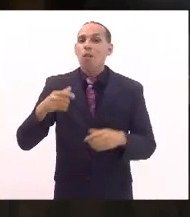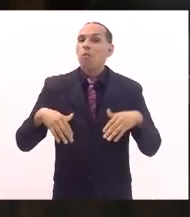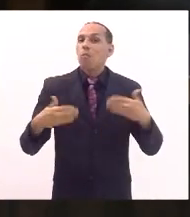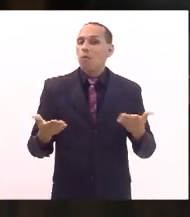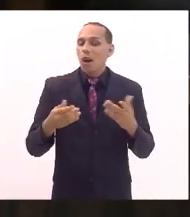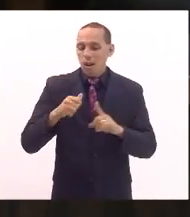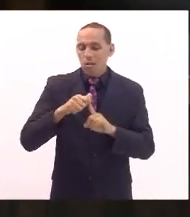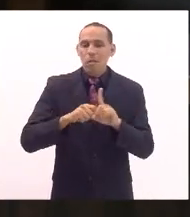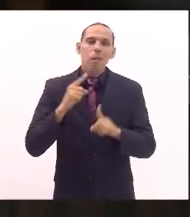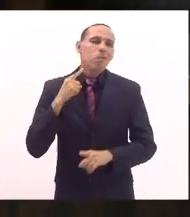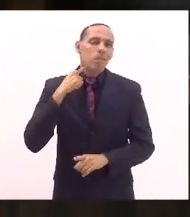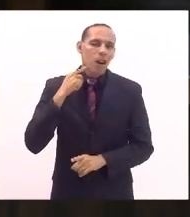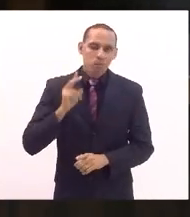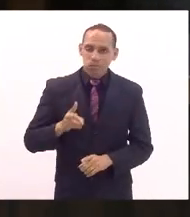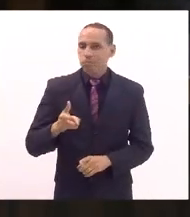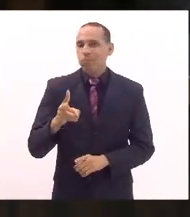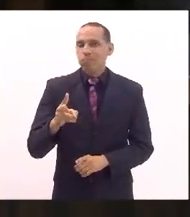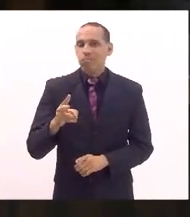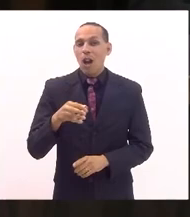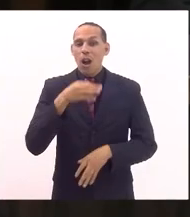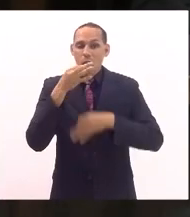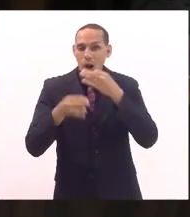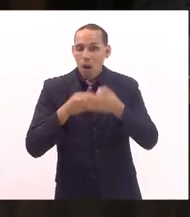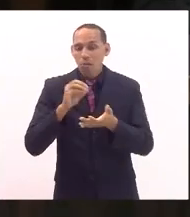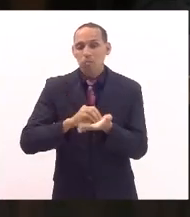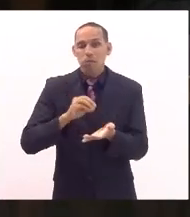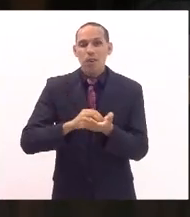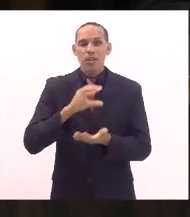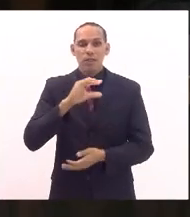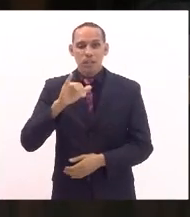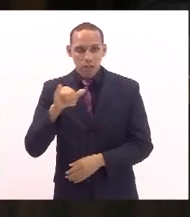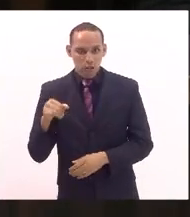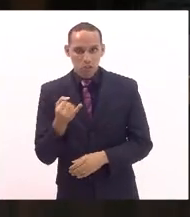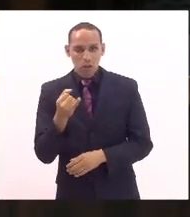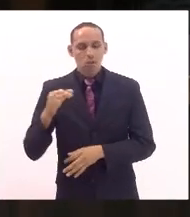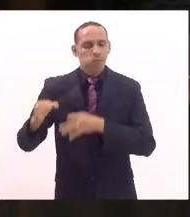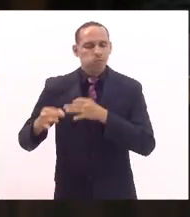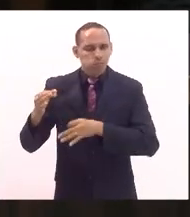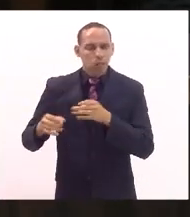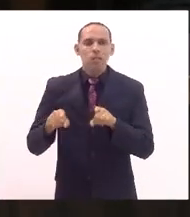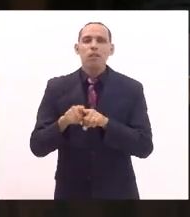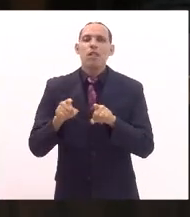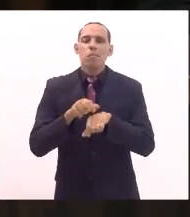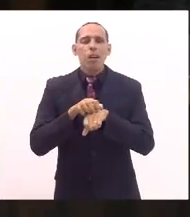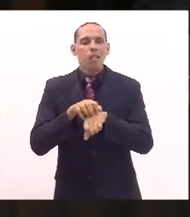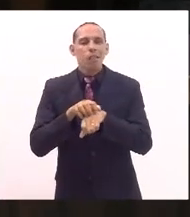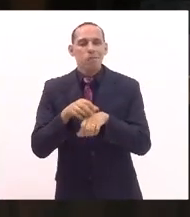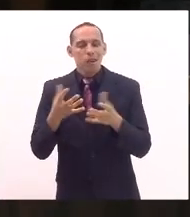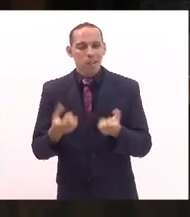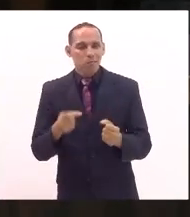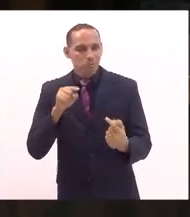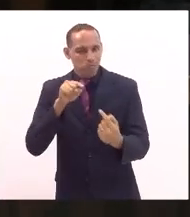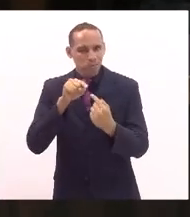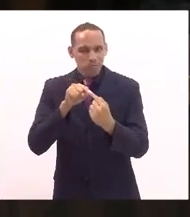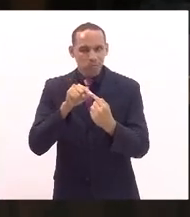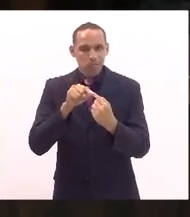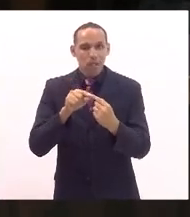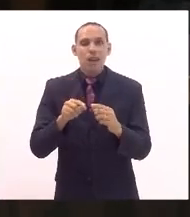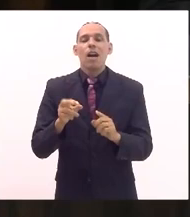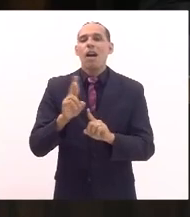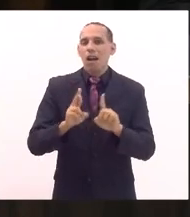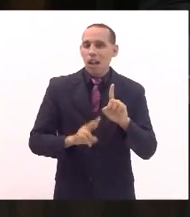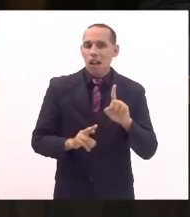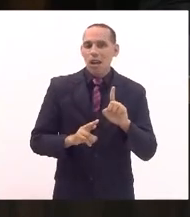maio pareceres da comissão de concessão do título pela juridicidade transporte favorável relatores deputados Marcus Miller e